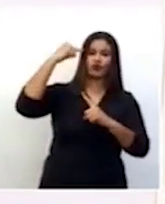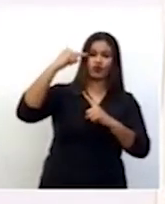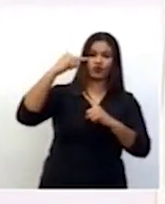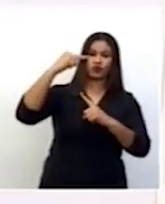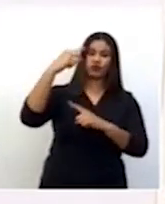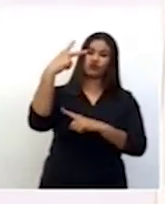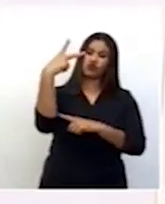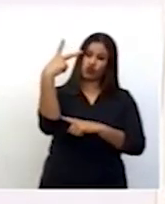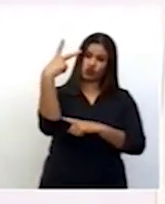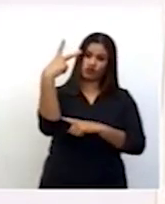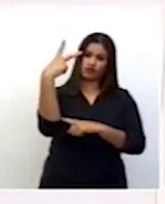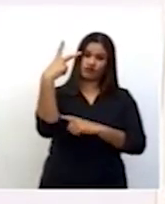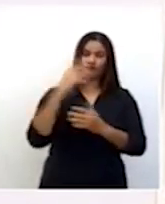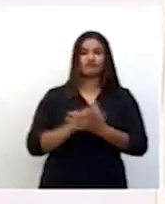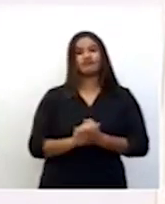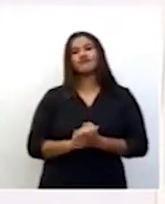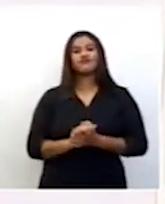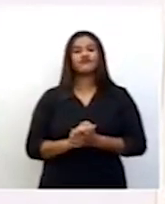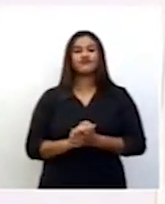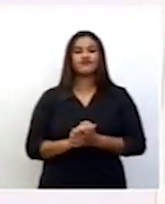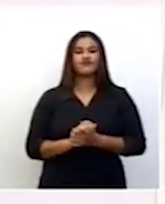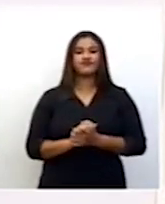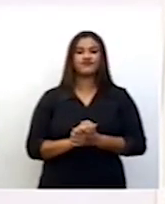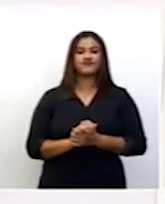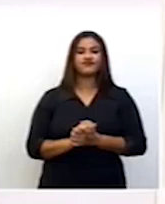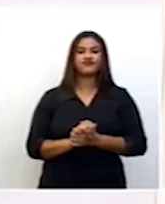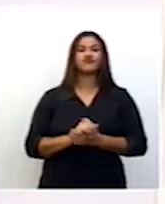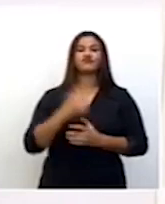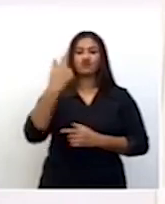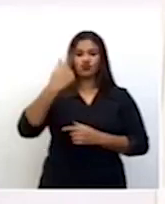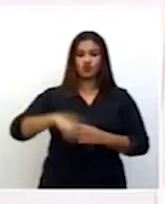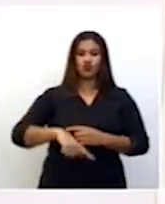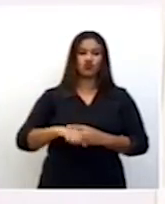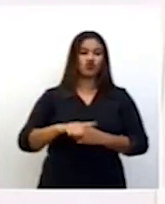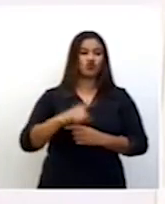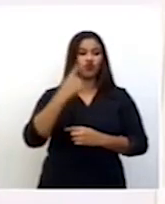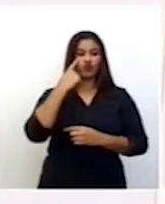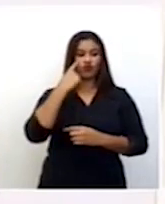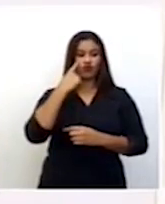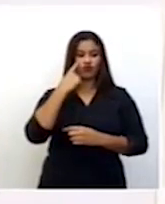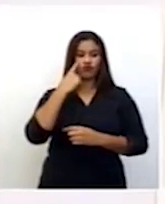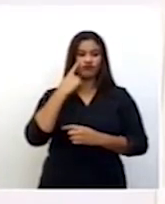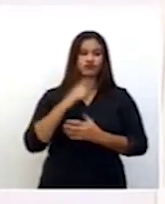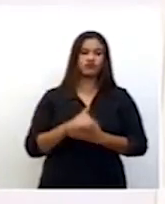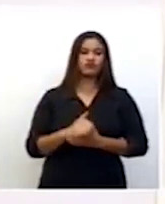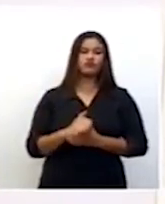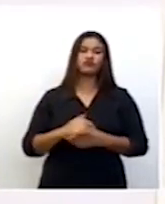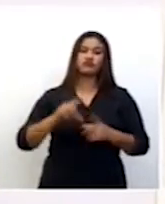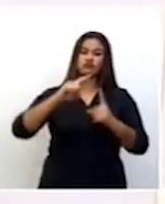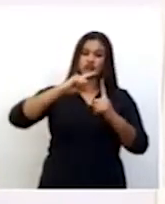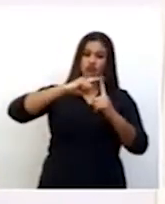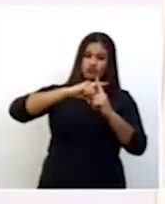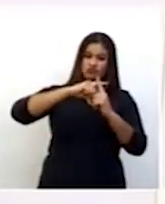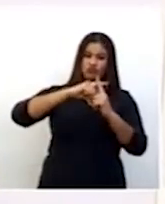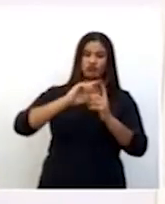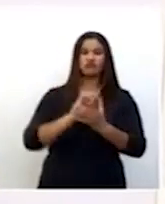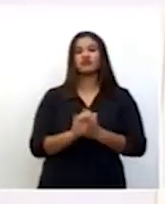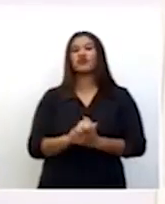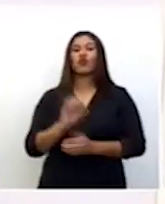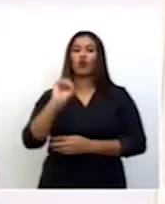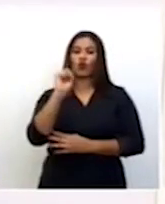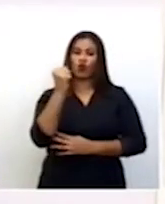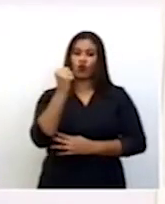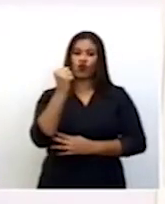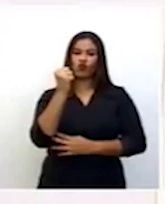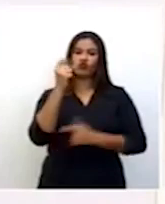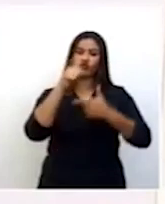dá 2. Aí, copia o sinal de novo, né? Então, a gente copia aqui o sinal. 8 dividido por 8 dá